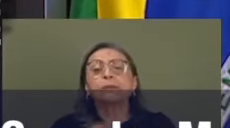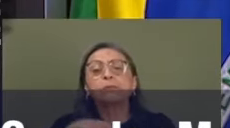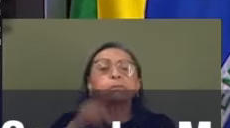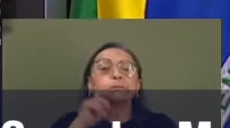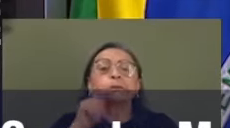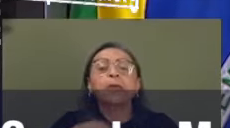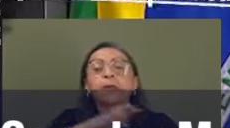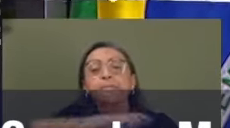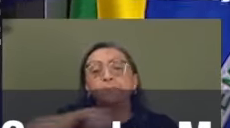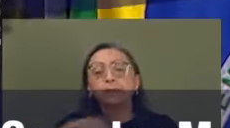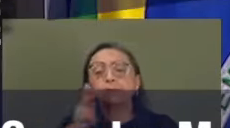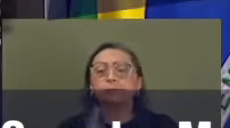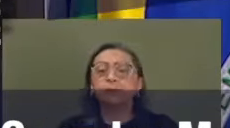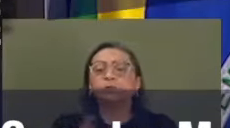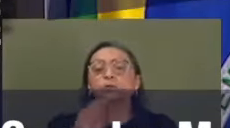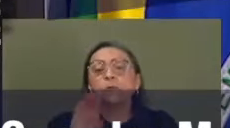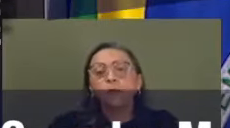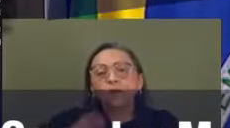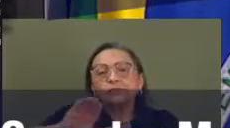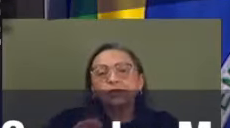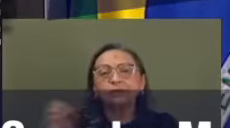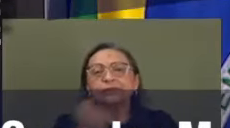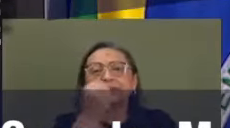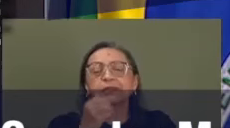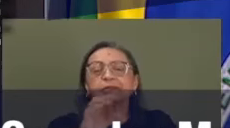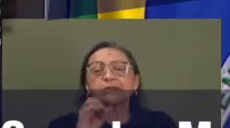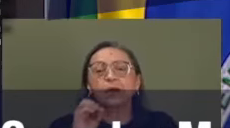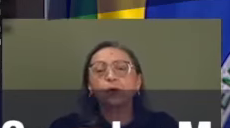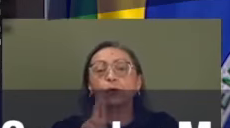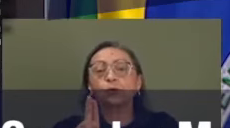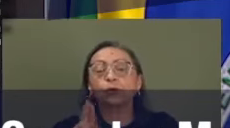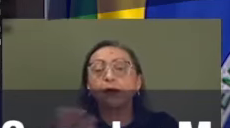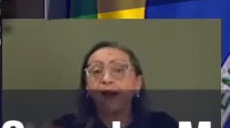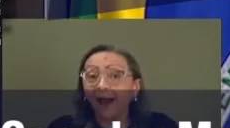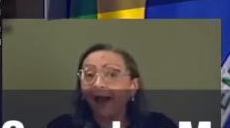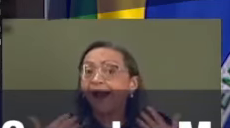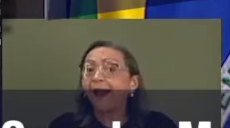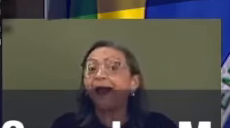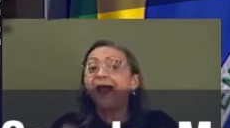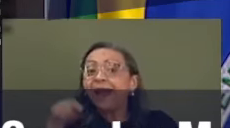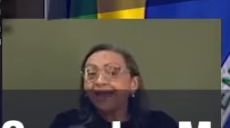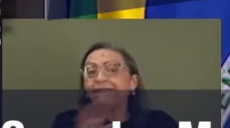do Conselho de Segurança da ONU. Nossa Senhora, é daí que vai partir a denúncia.